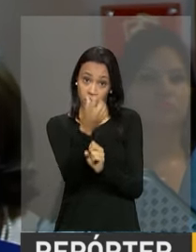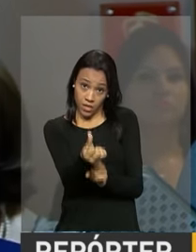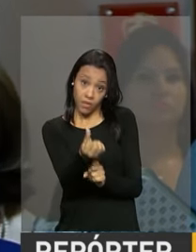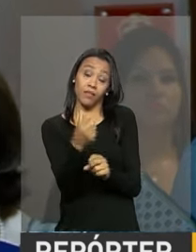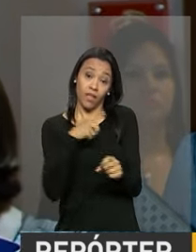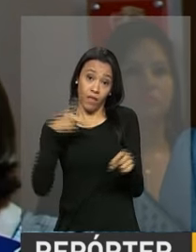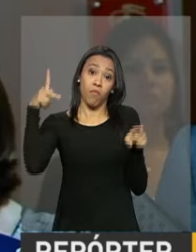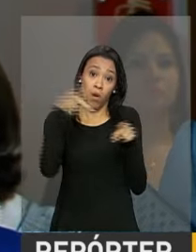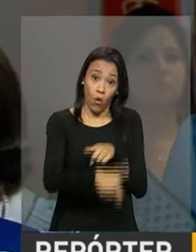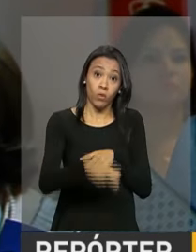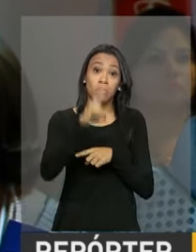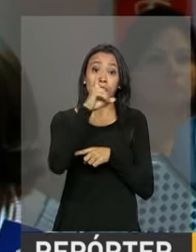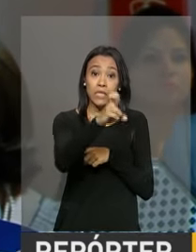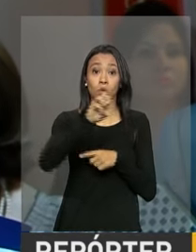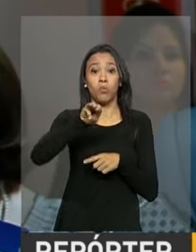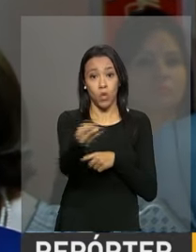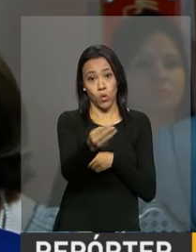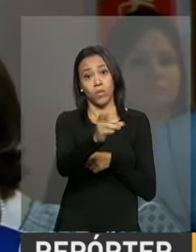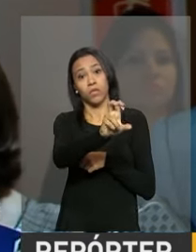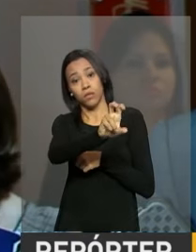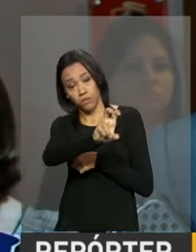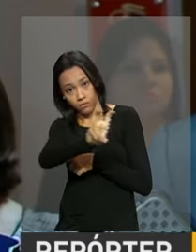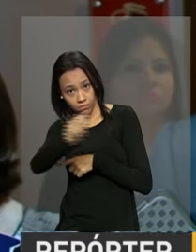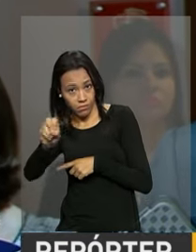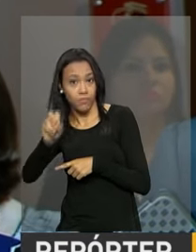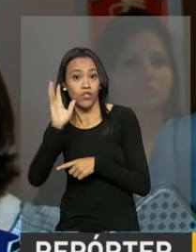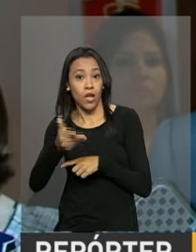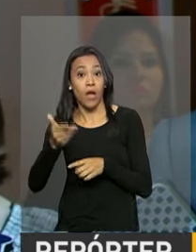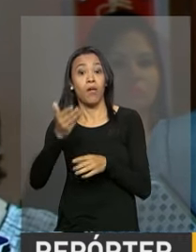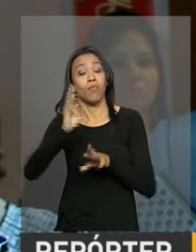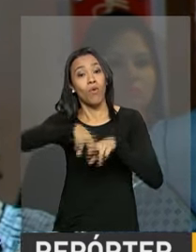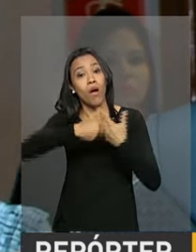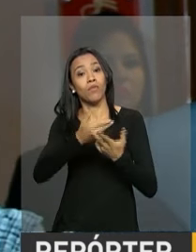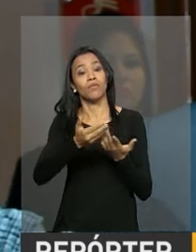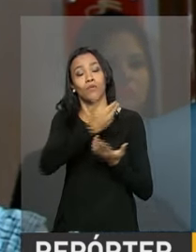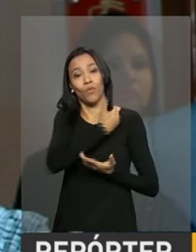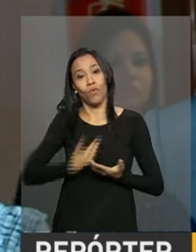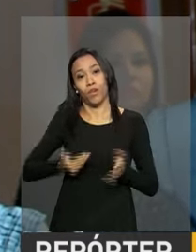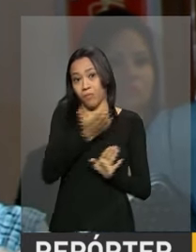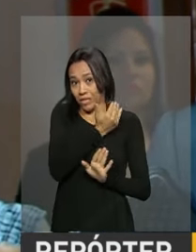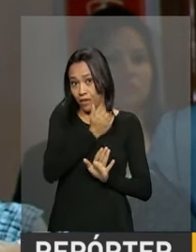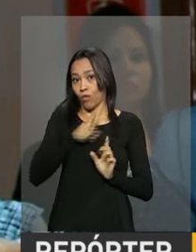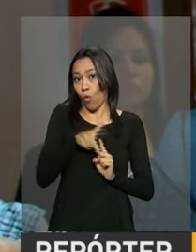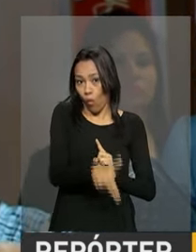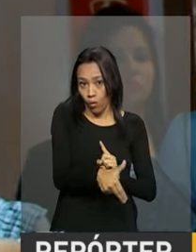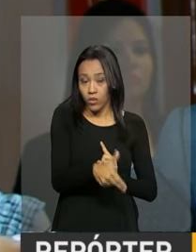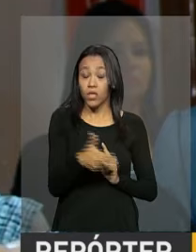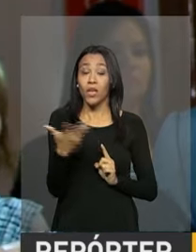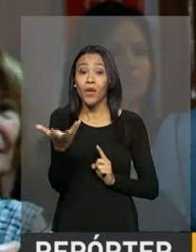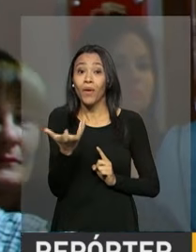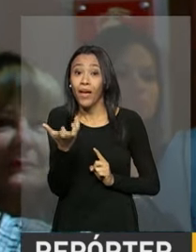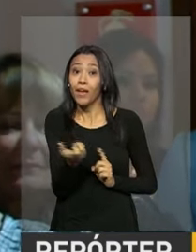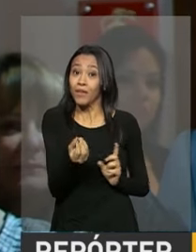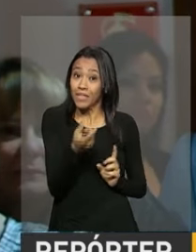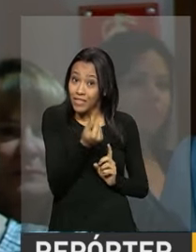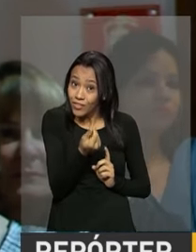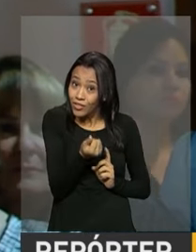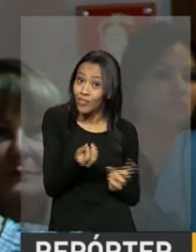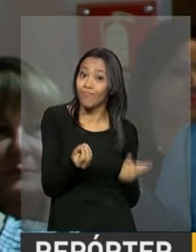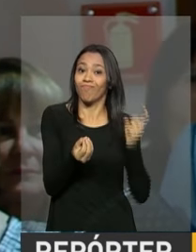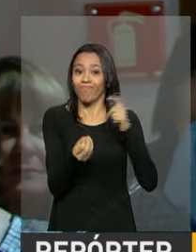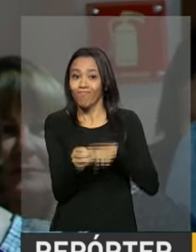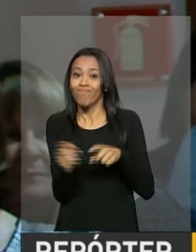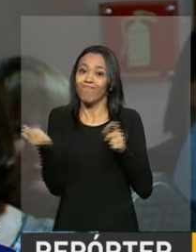um corte de 5 milhões me feito pelo governo anterior e eu espero poder recompor esses valores para que todos os